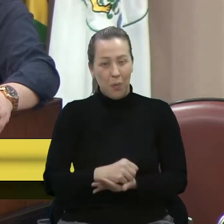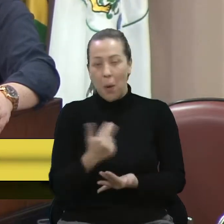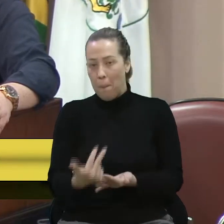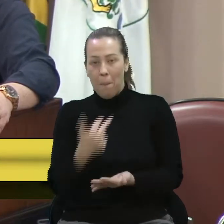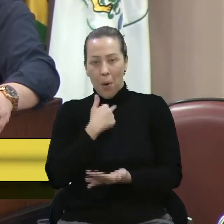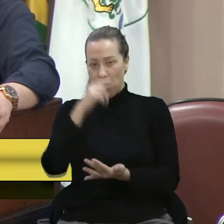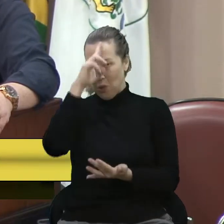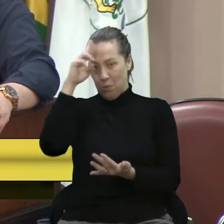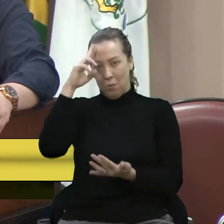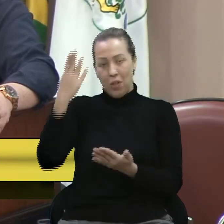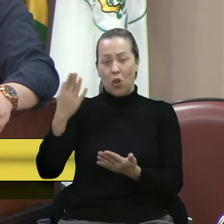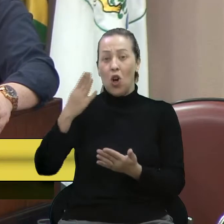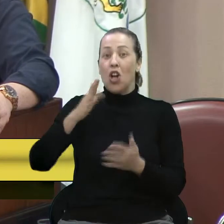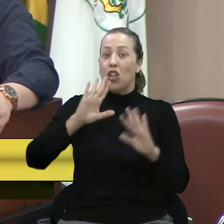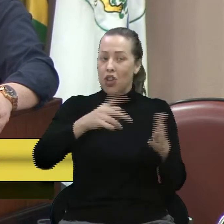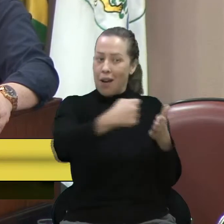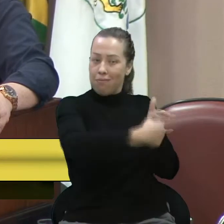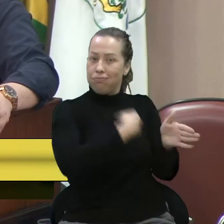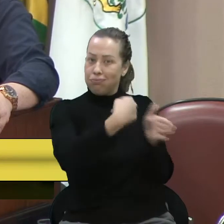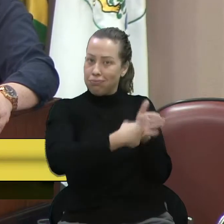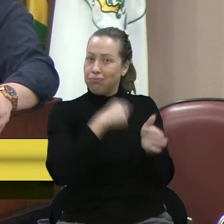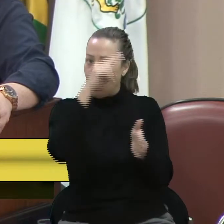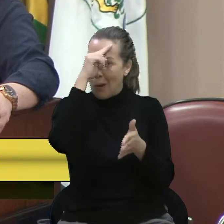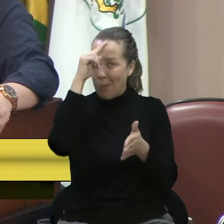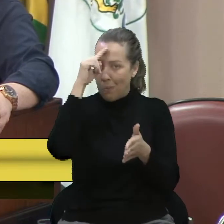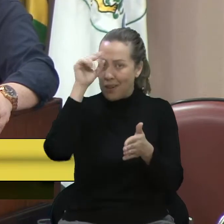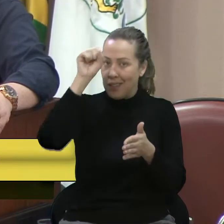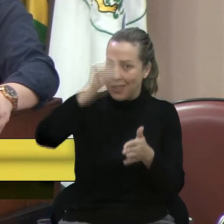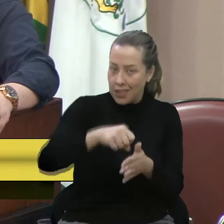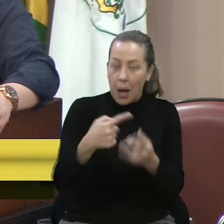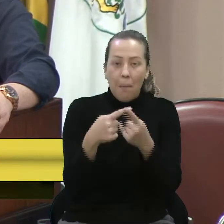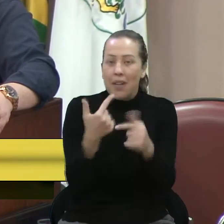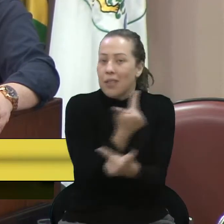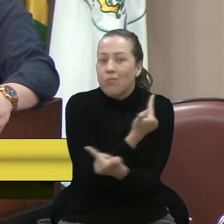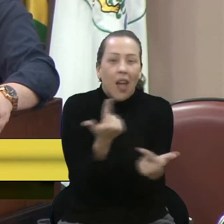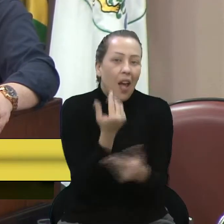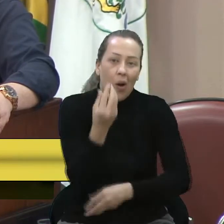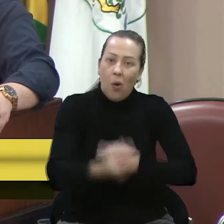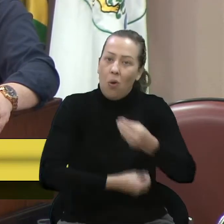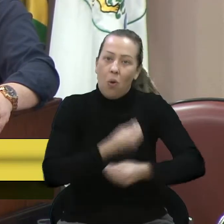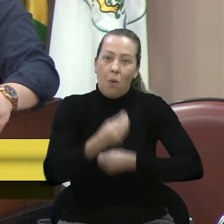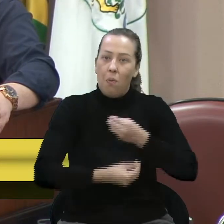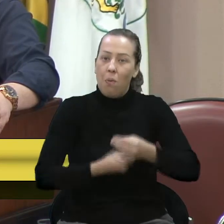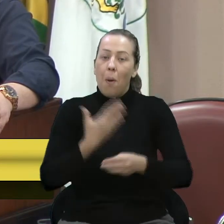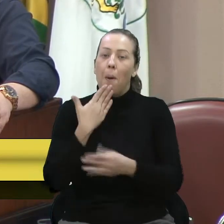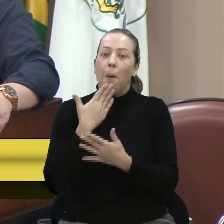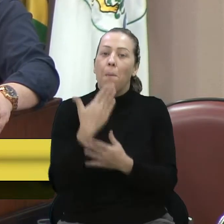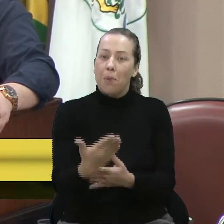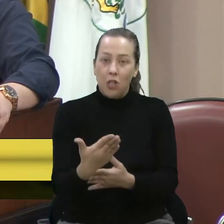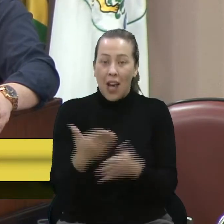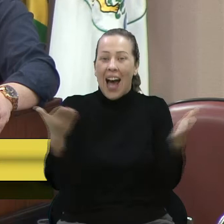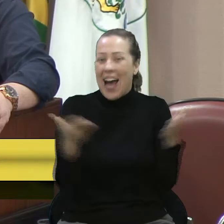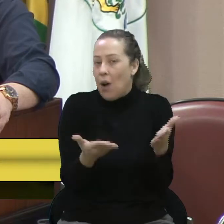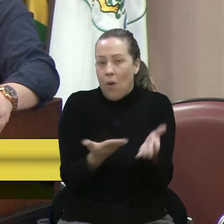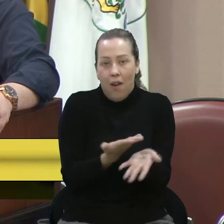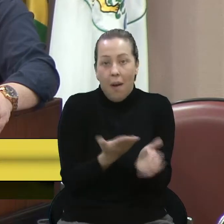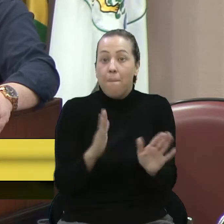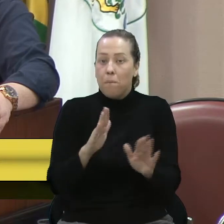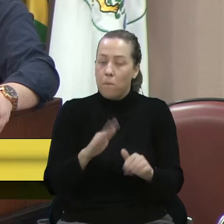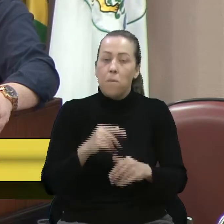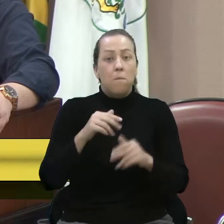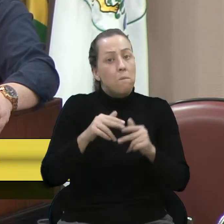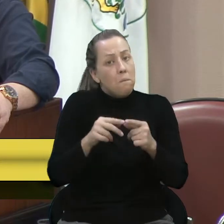a gente já foi questionado pelos Ubers e não tem como a gente entrar com essa demanda por enquanto. Claro